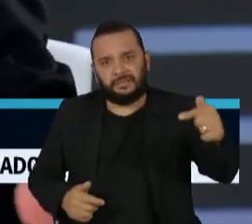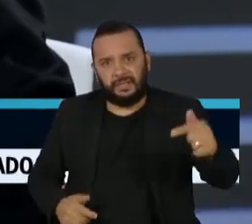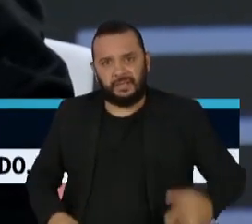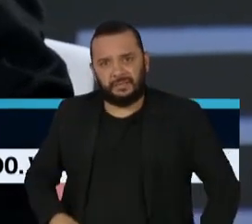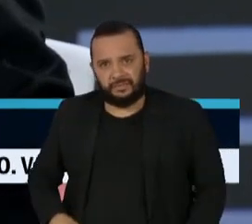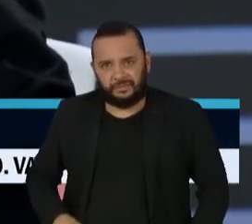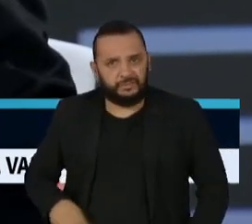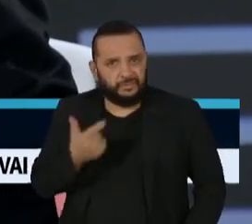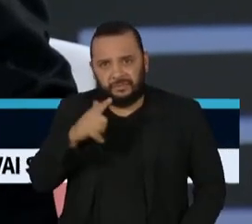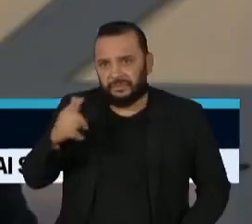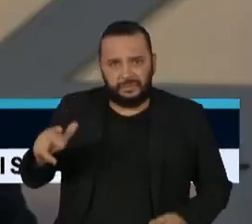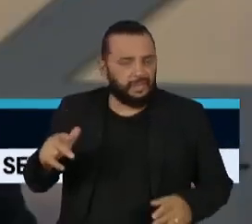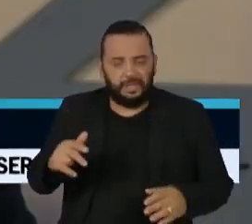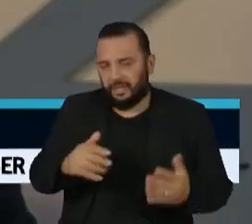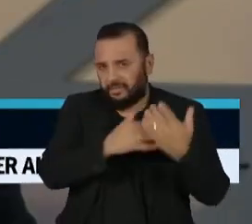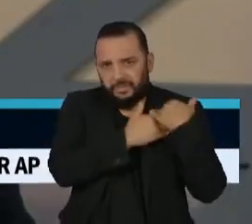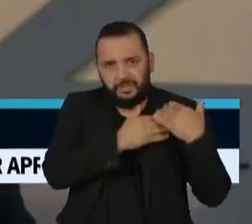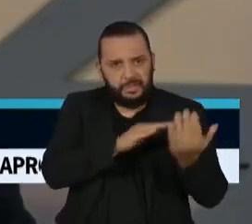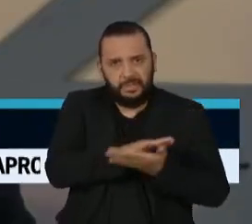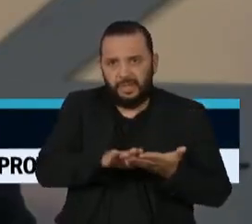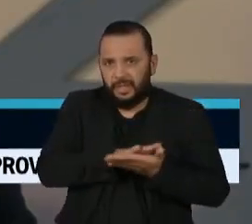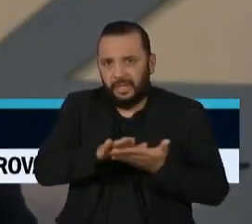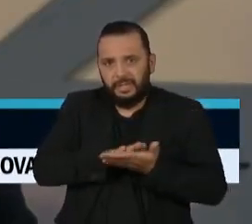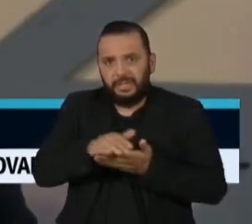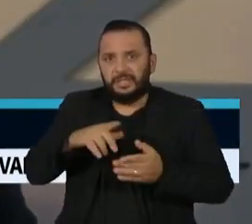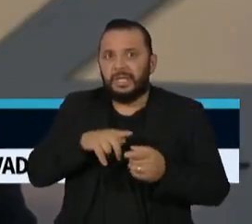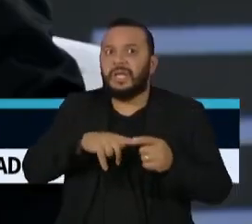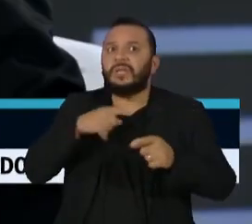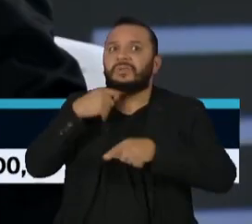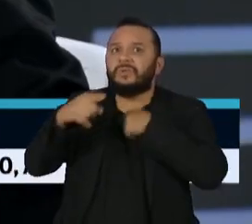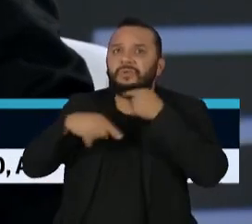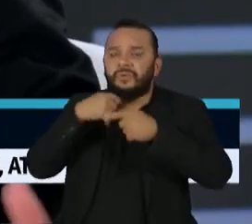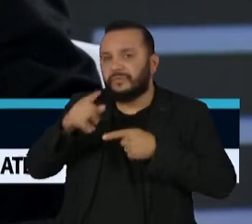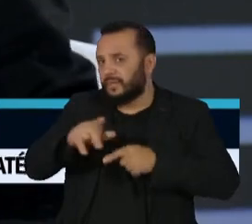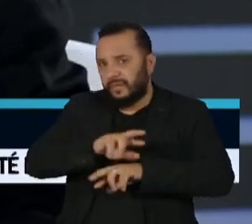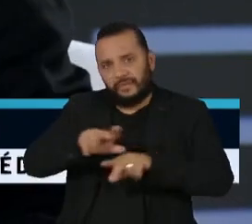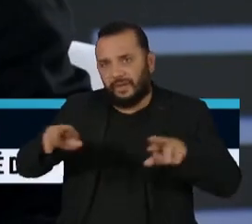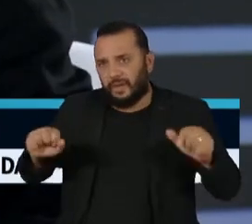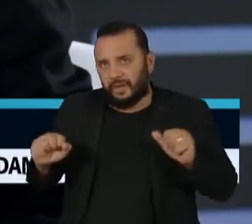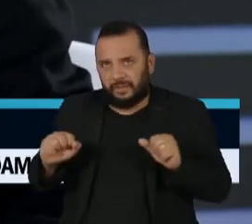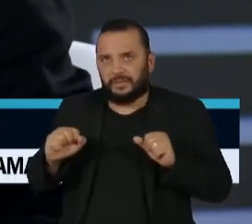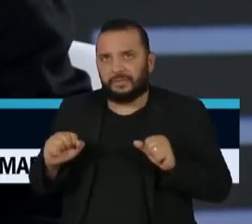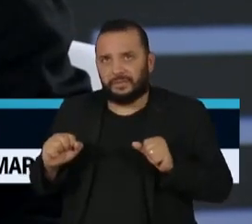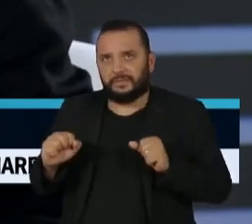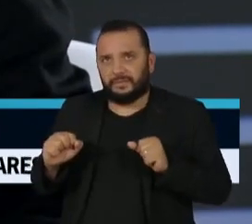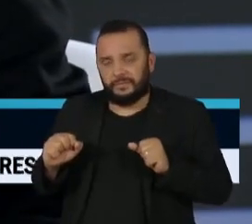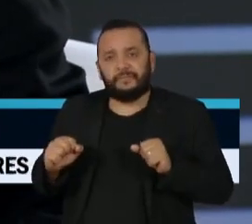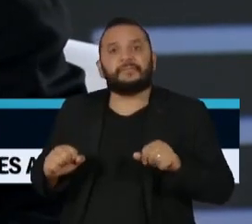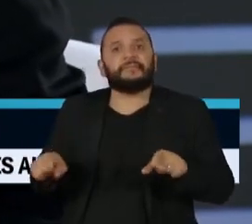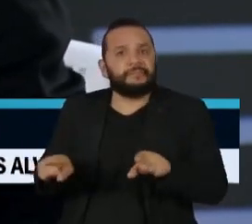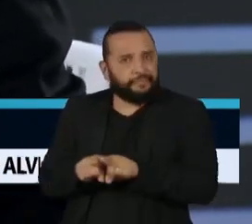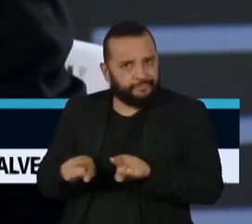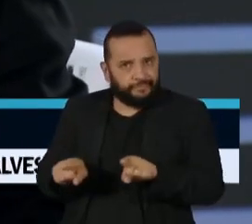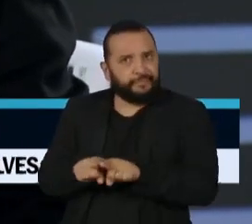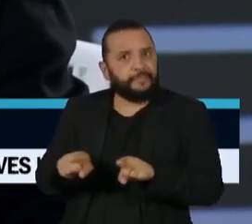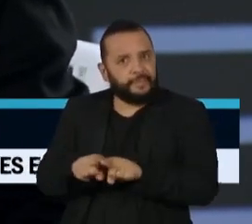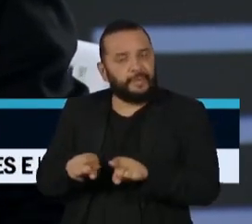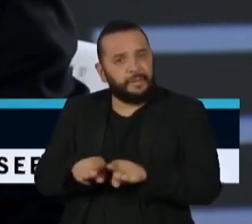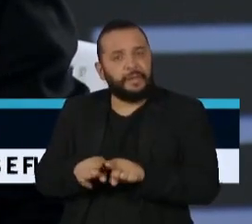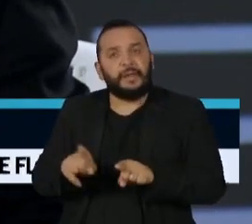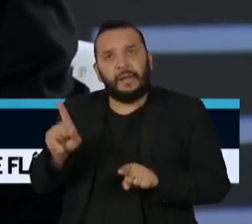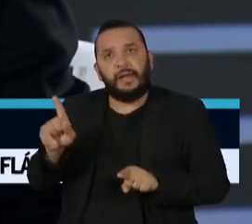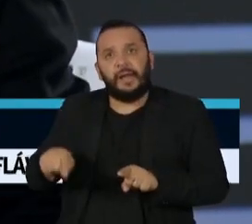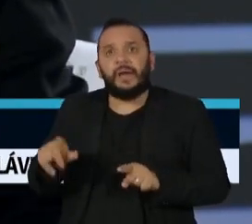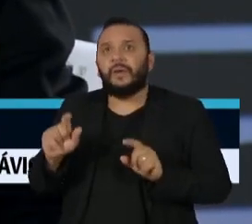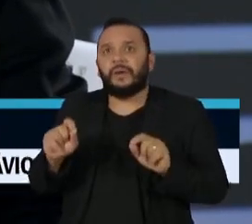assume responsabilidade nenhuma, é cheio de dúvidas, certo? O que, inclusive, os caras chamam de slow